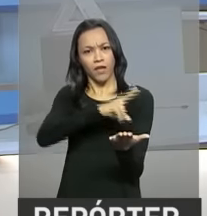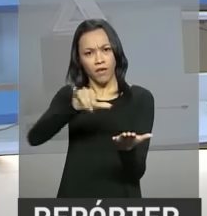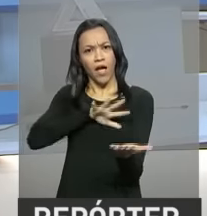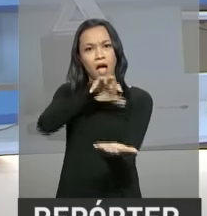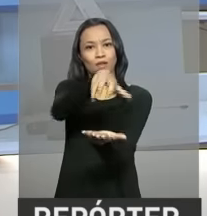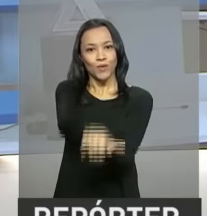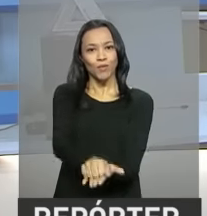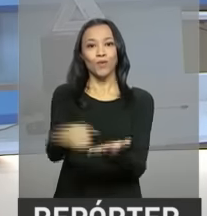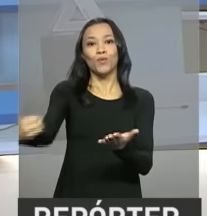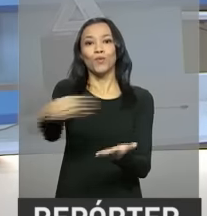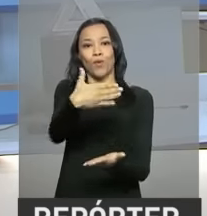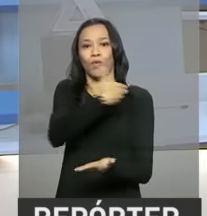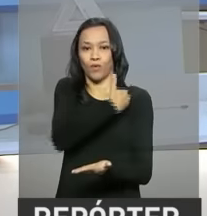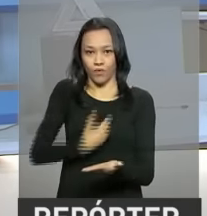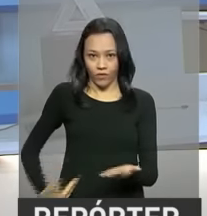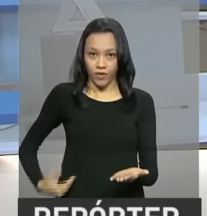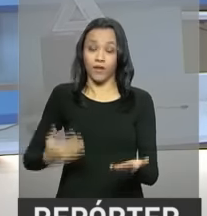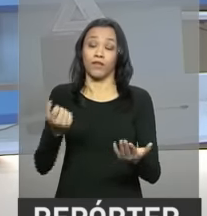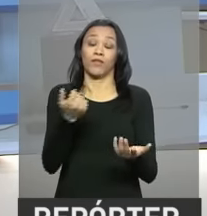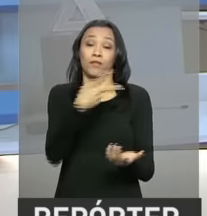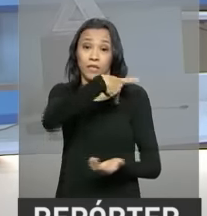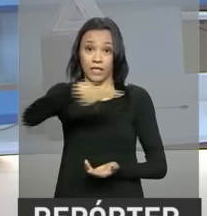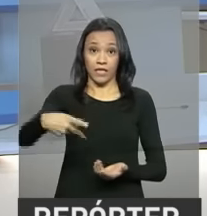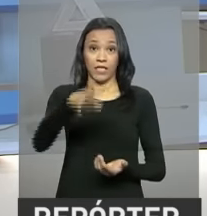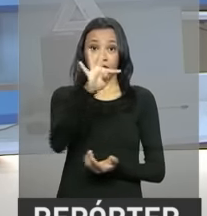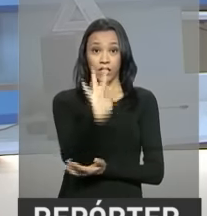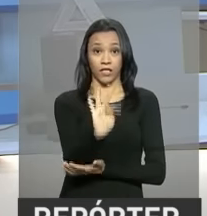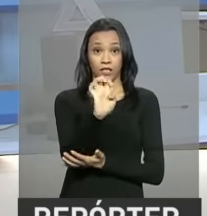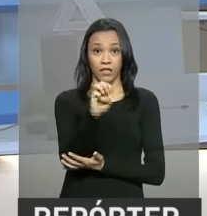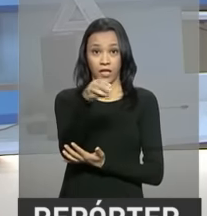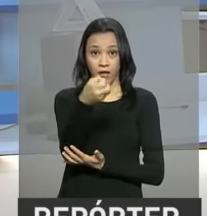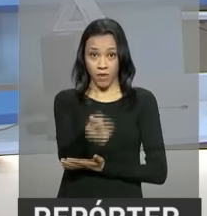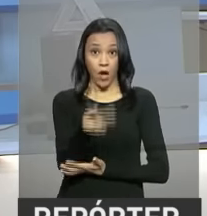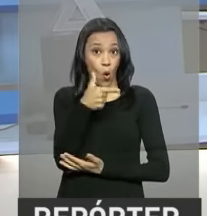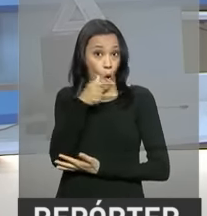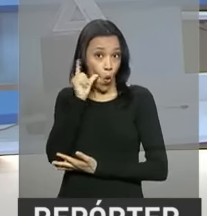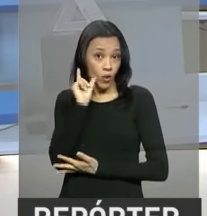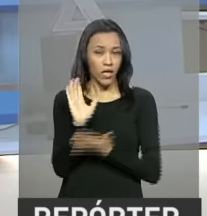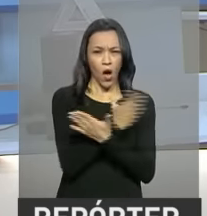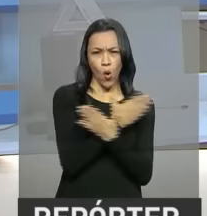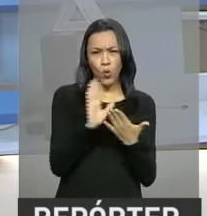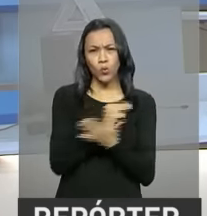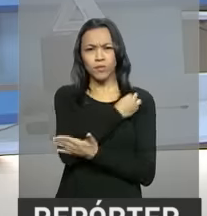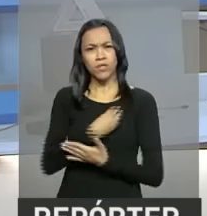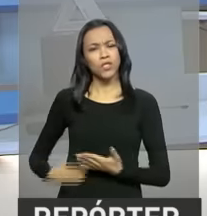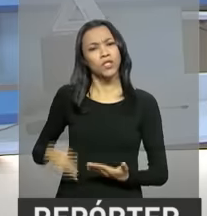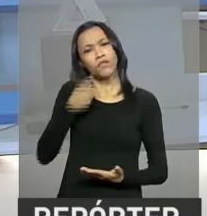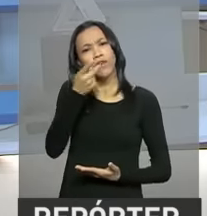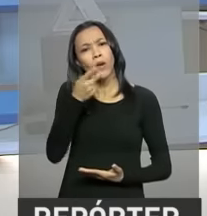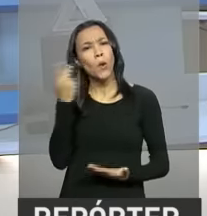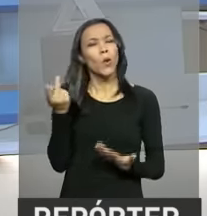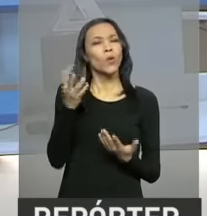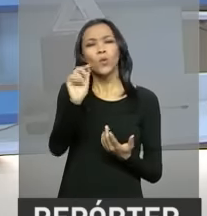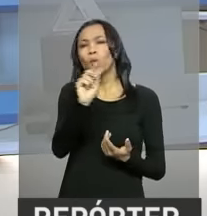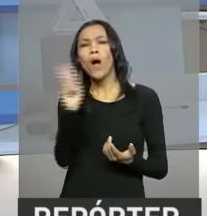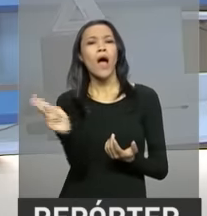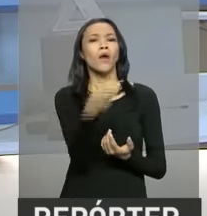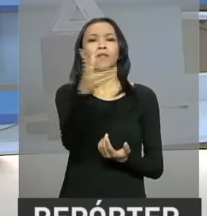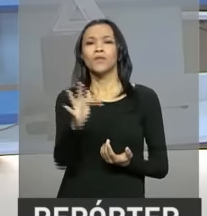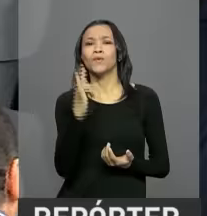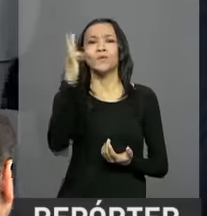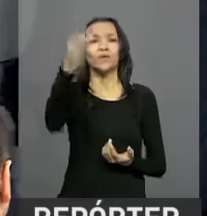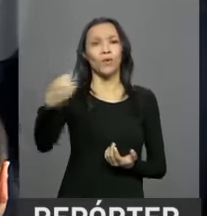interino Michel Temer ontem durante a cerimônia de posse alguns ministros falaram sobre a expectativa em relação ao novo